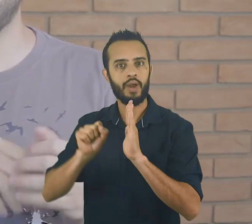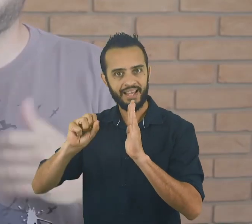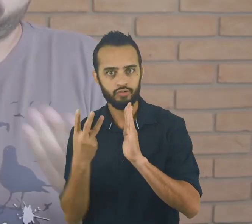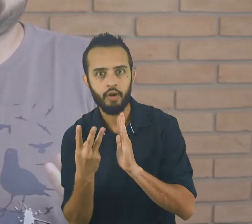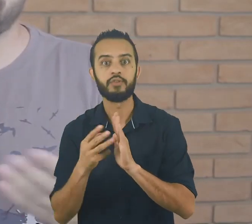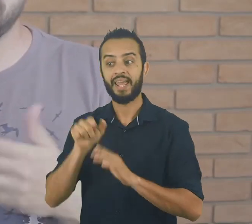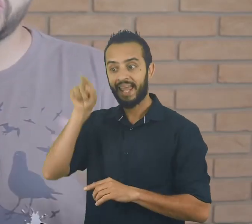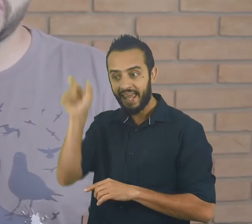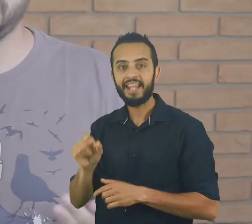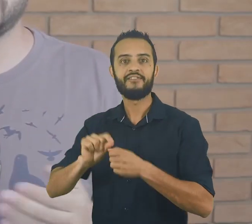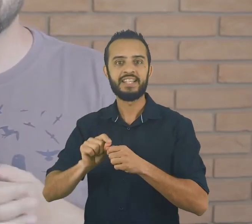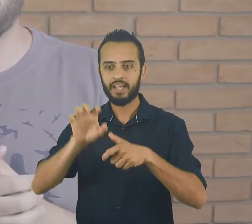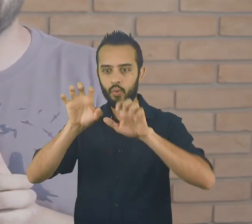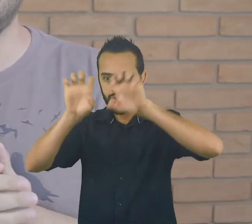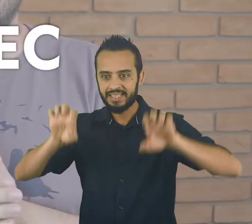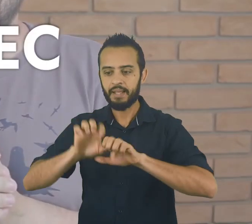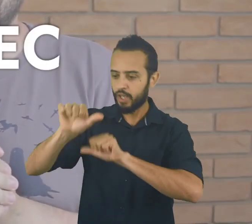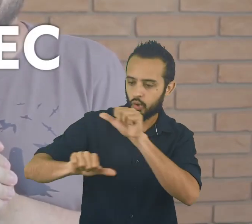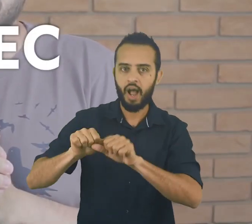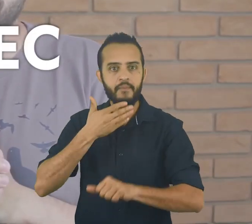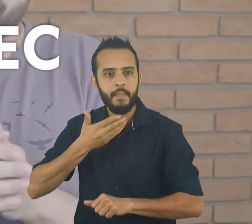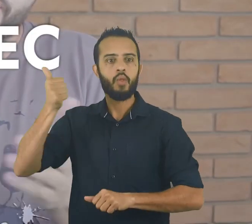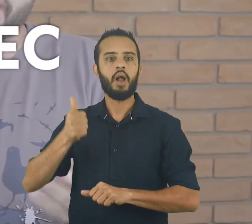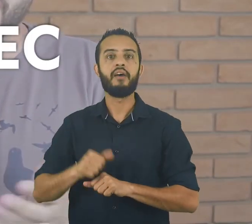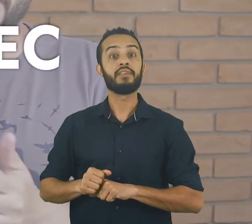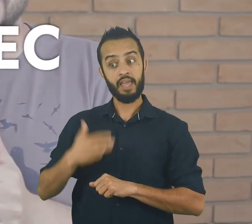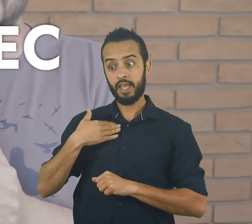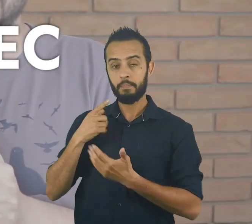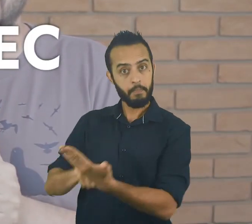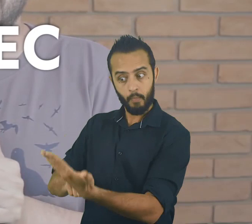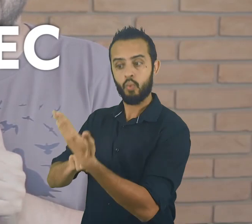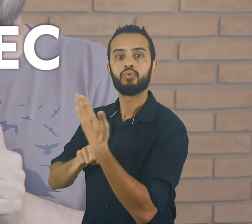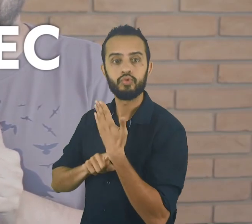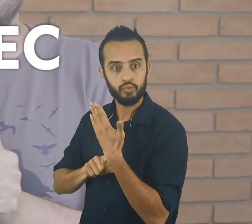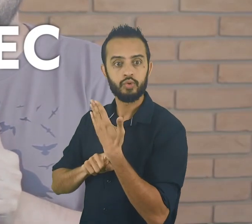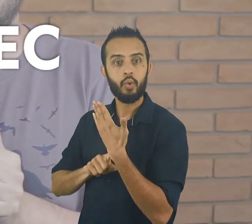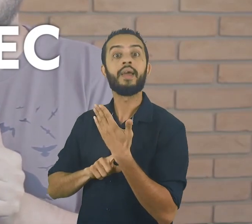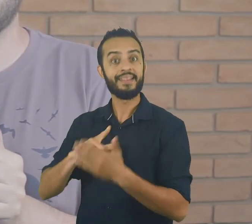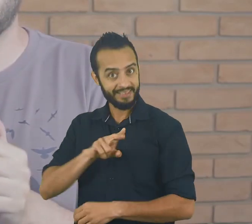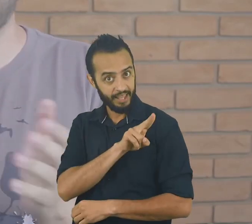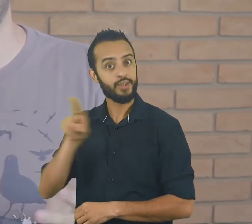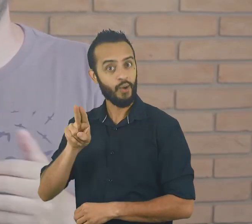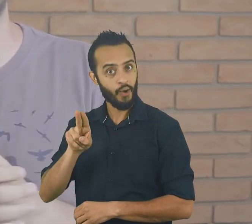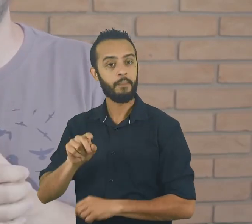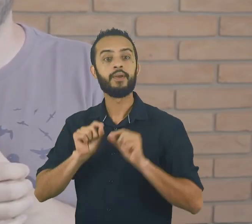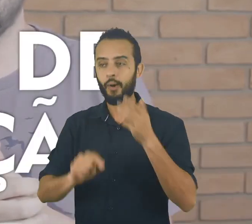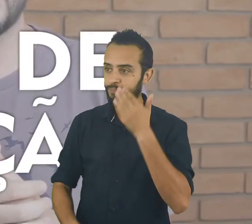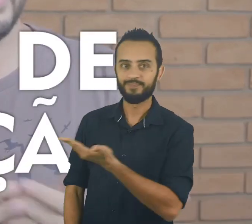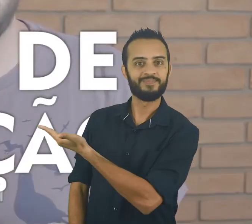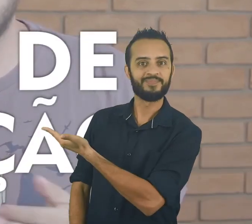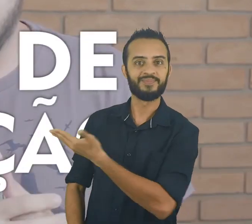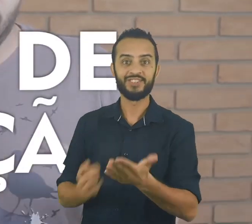às vezes melhorava uma interface que existia ali dentro do software, e aí ele acabou me apresentando que isso tinha nome, isso